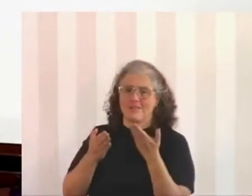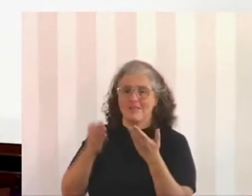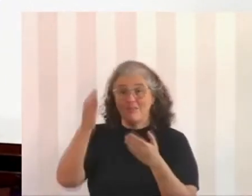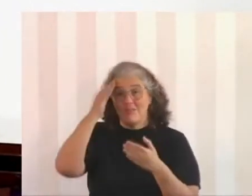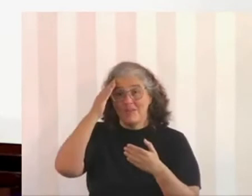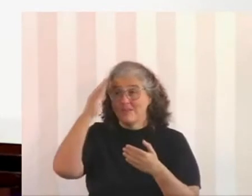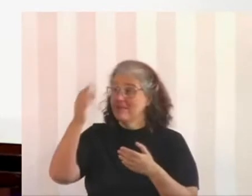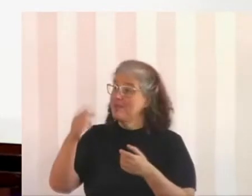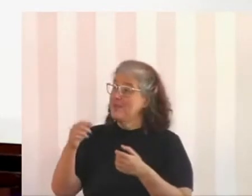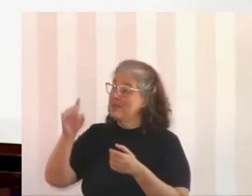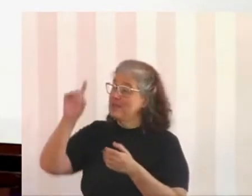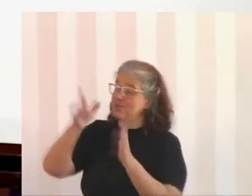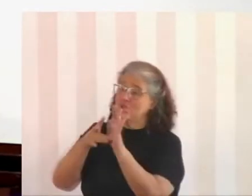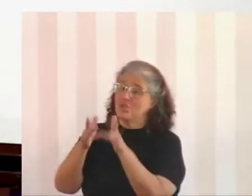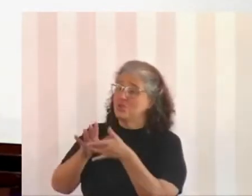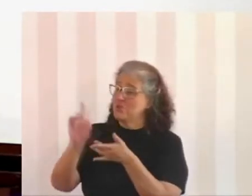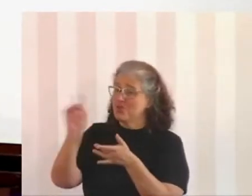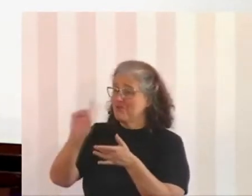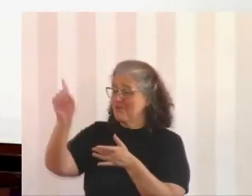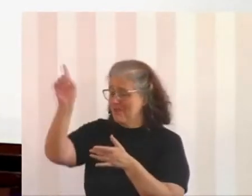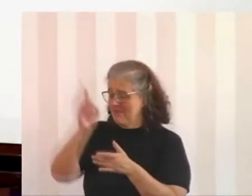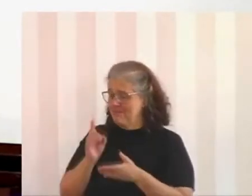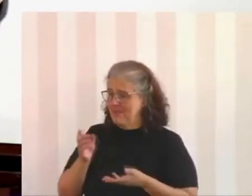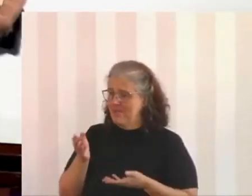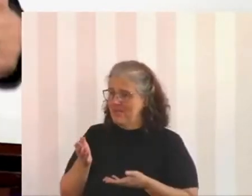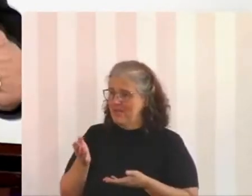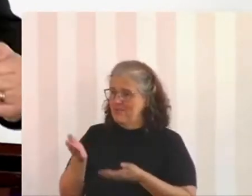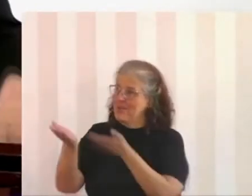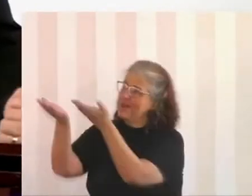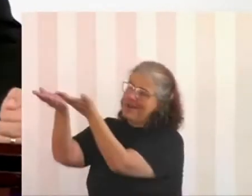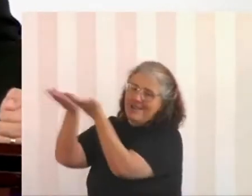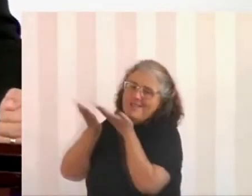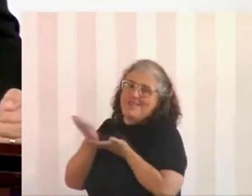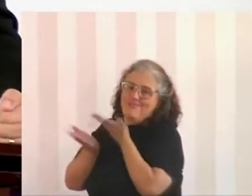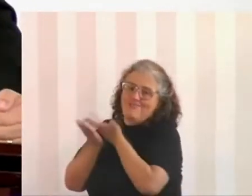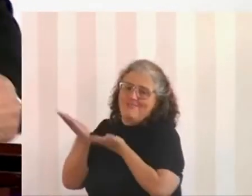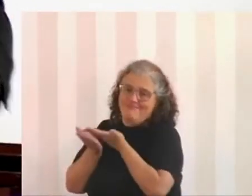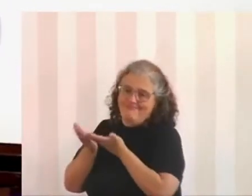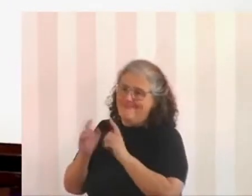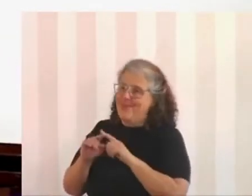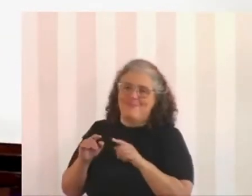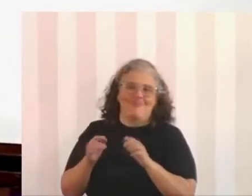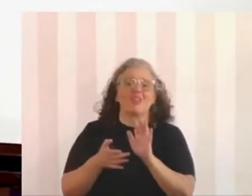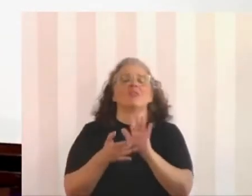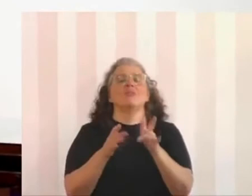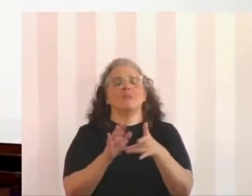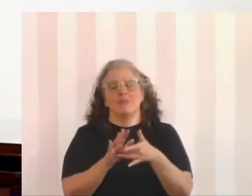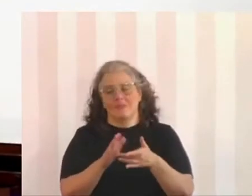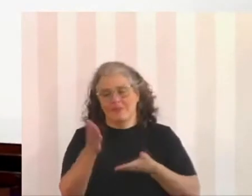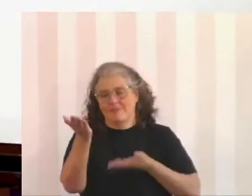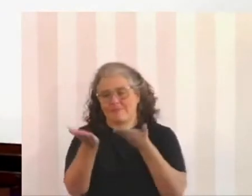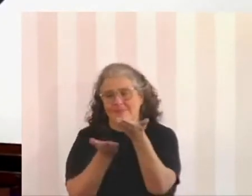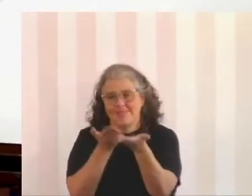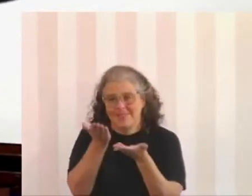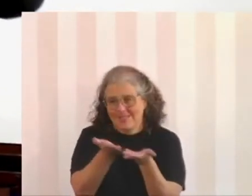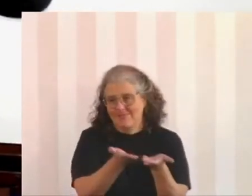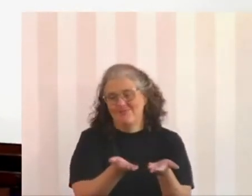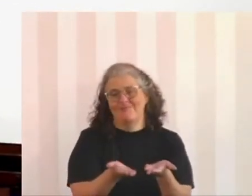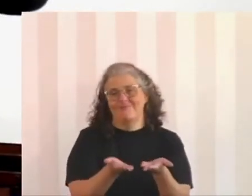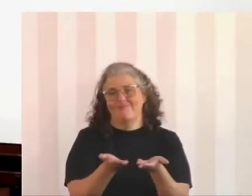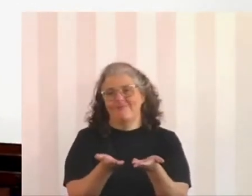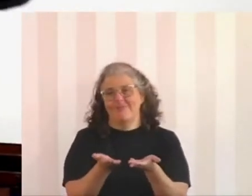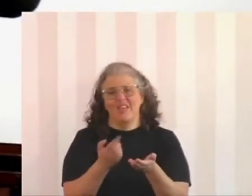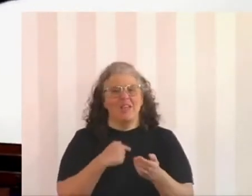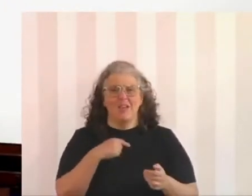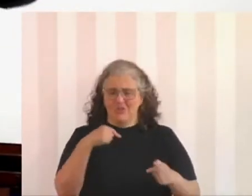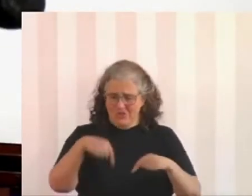mas para servir e dar sua vida em resgate por muitos. Nós estamos aqui não para dizer, venha a